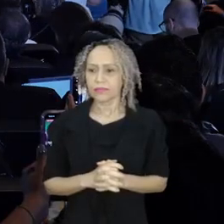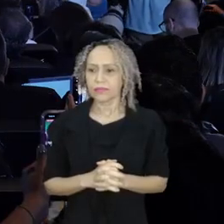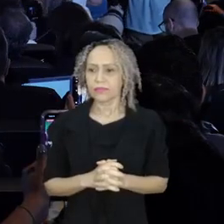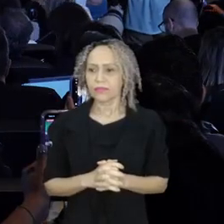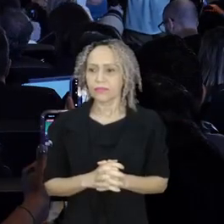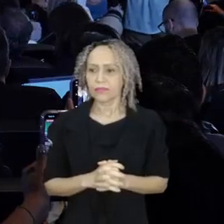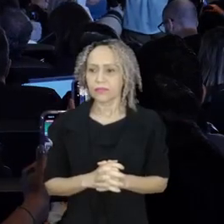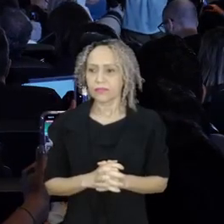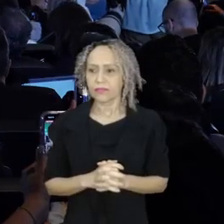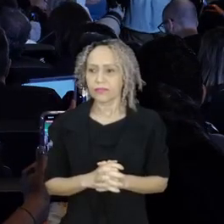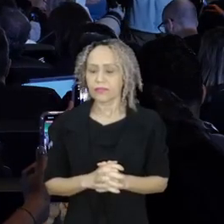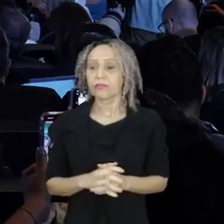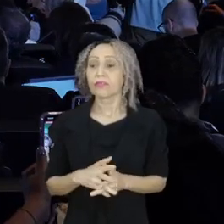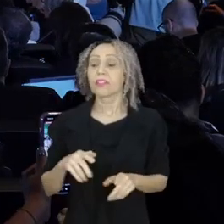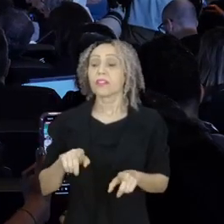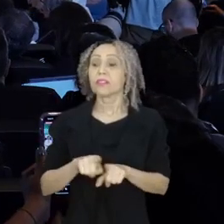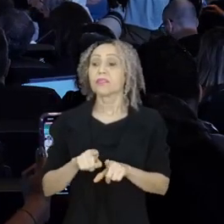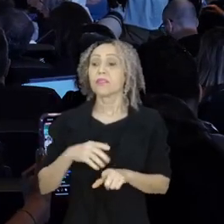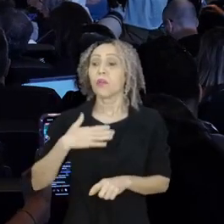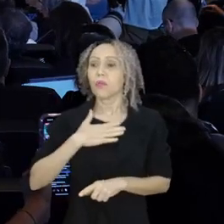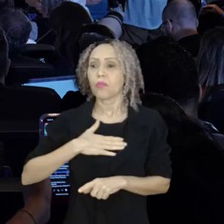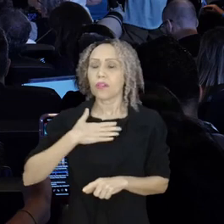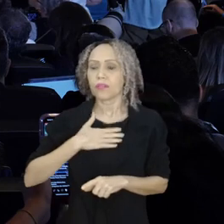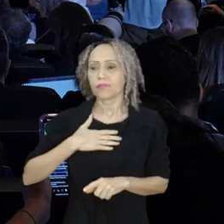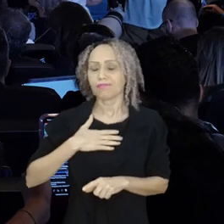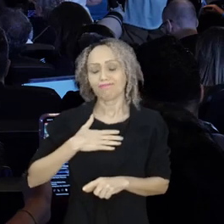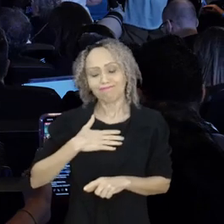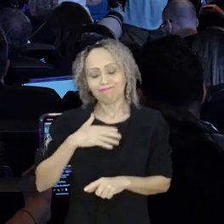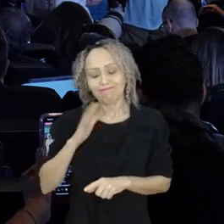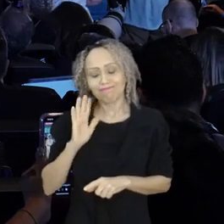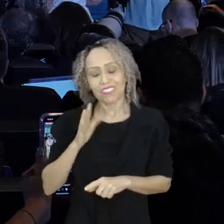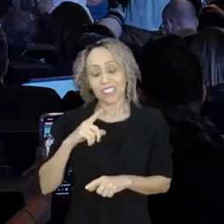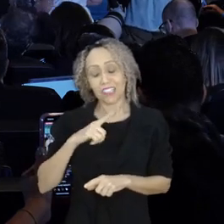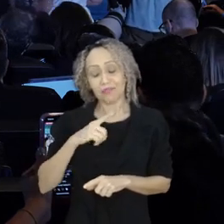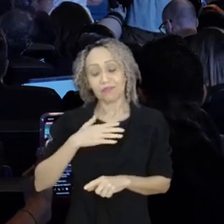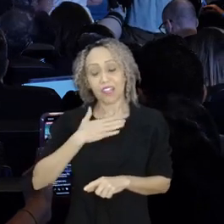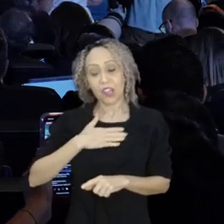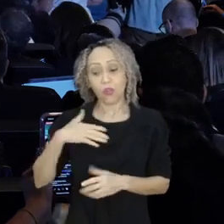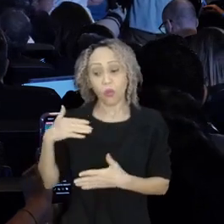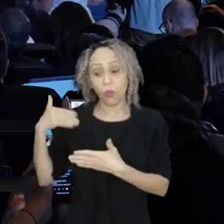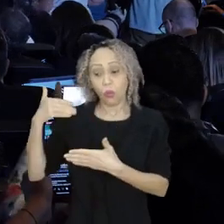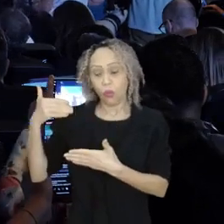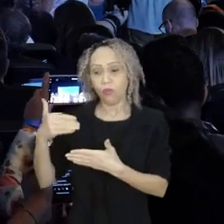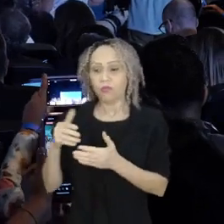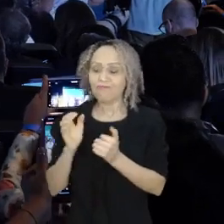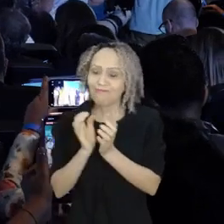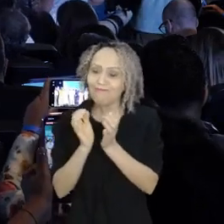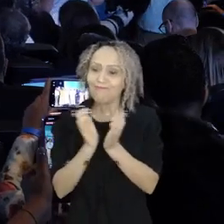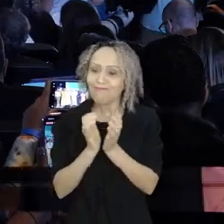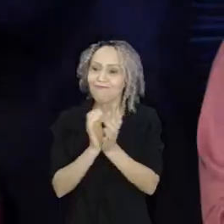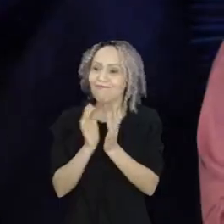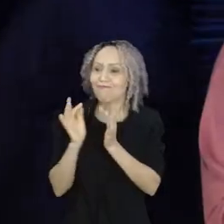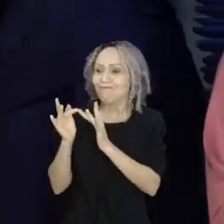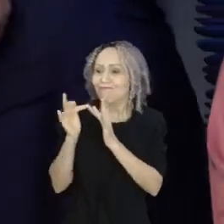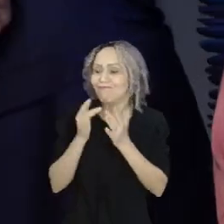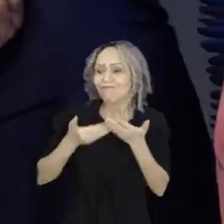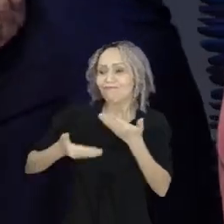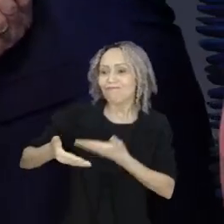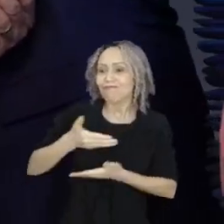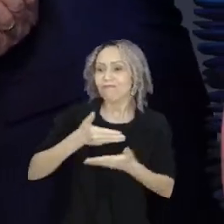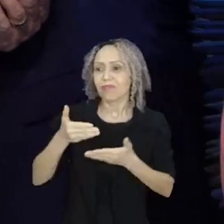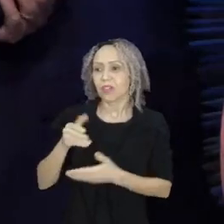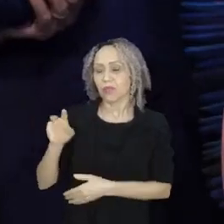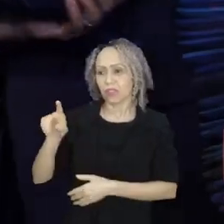Olha, eu tive o prazer de conviver com o companheiro Valdez, quando ele era governador do